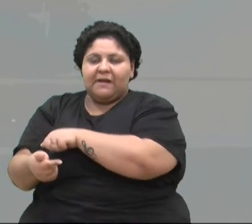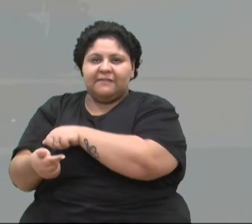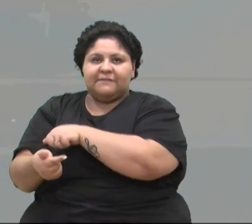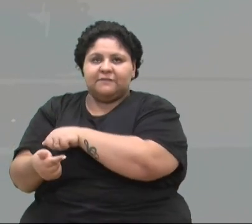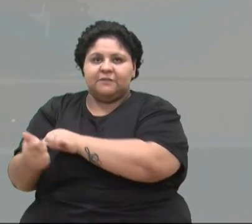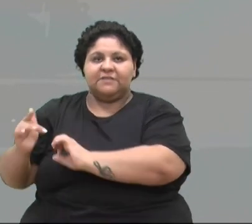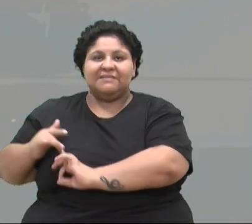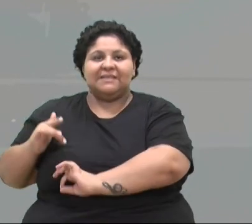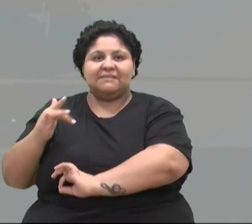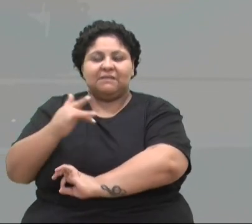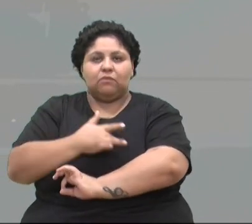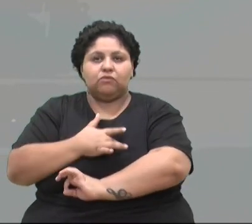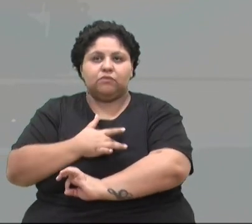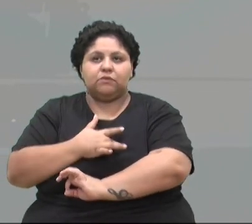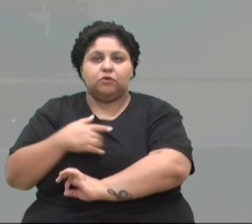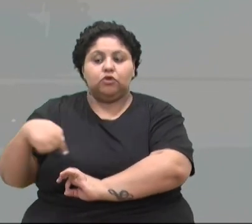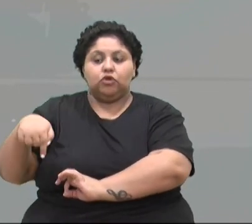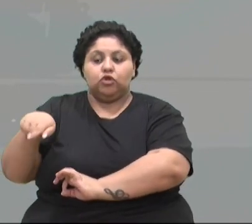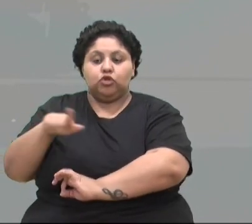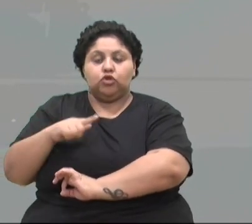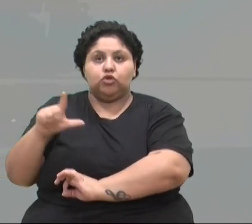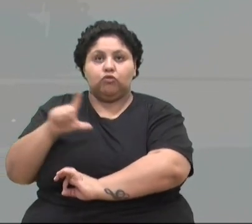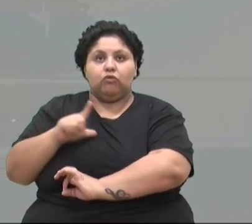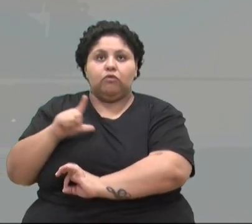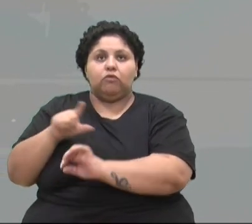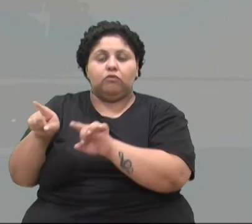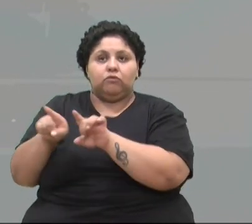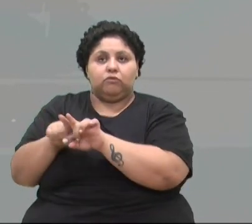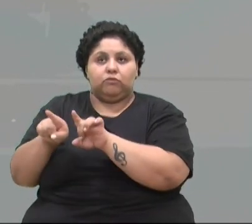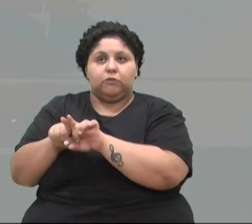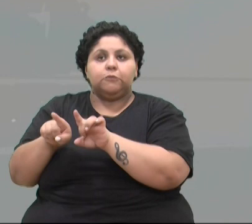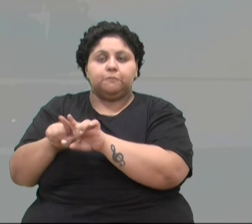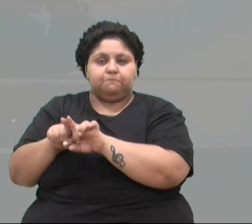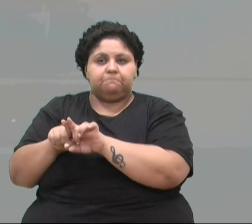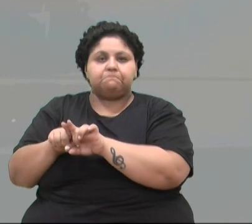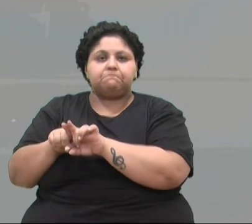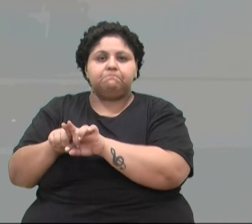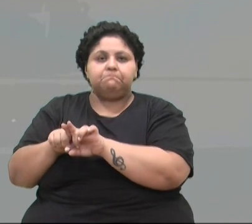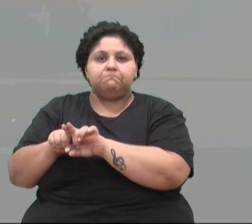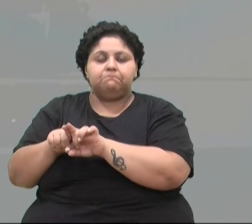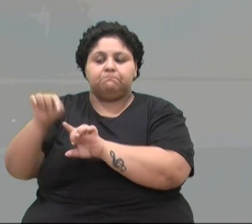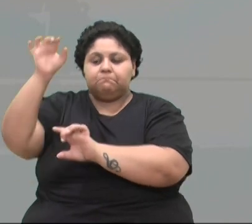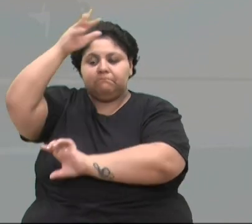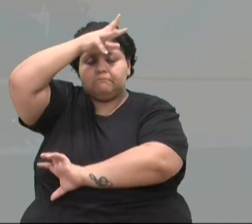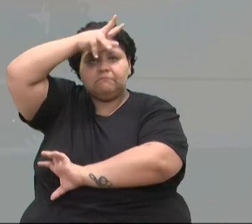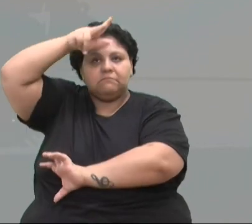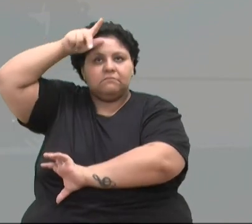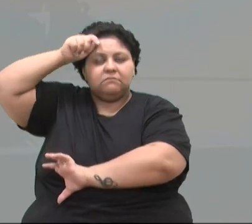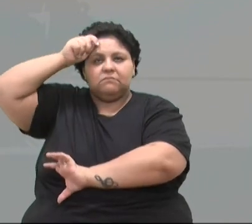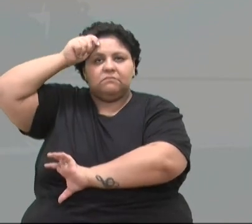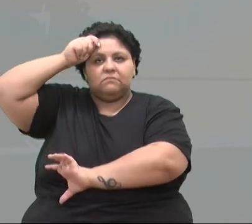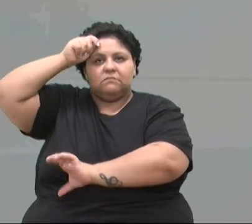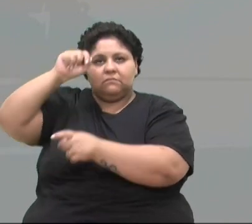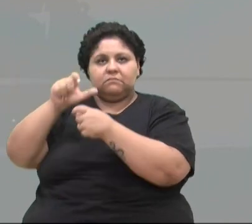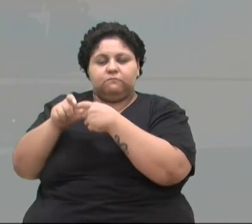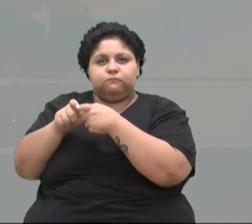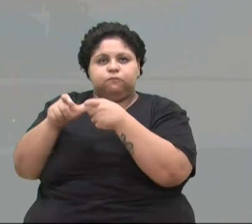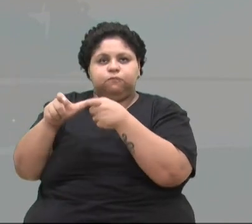na saúde. Nós temos aí também, esse é um dado histórico, o município como o